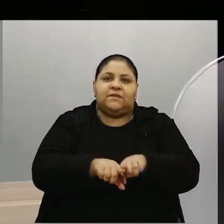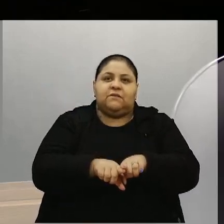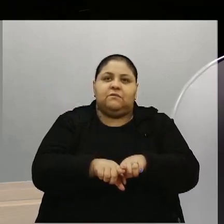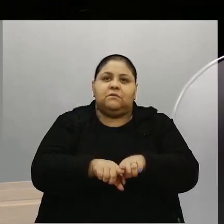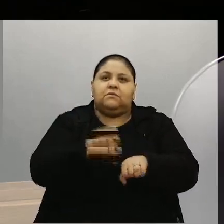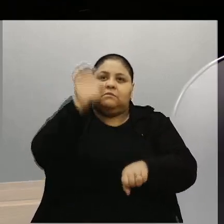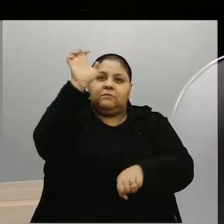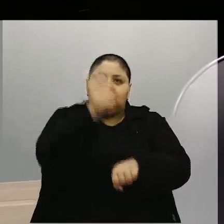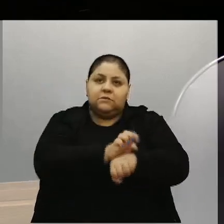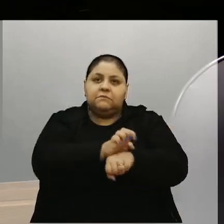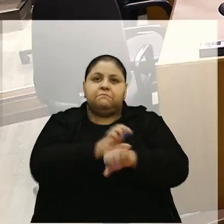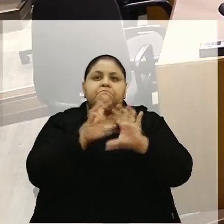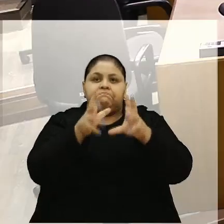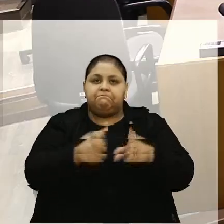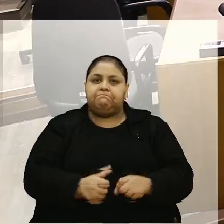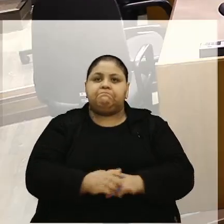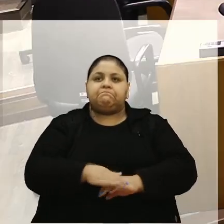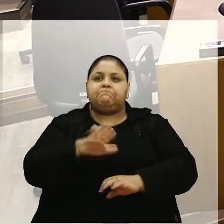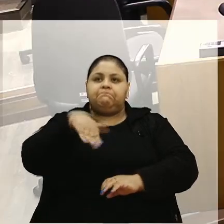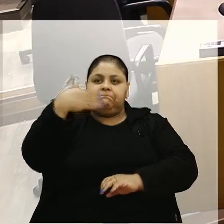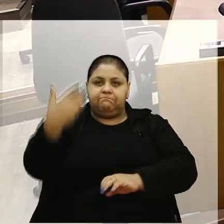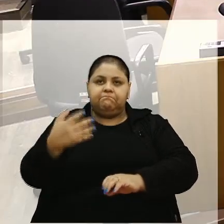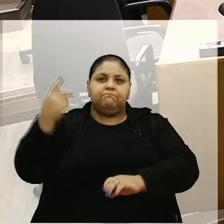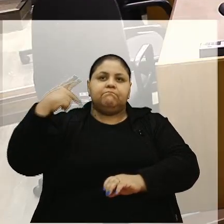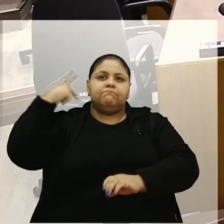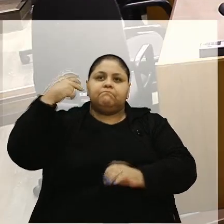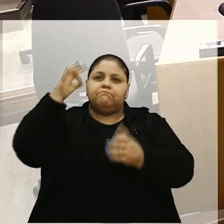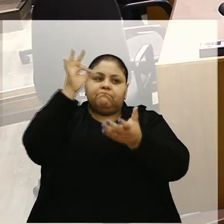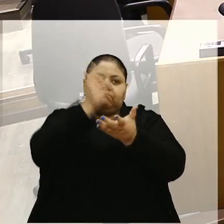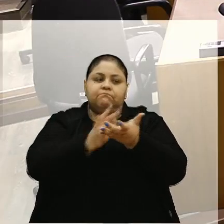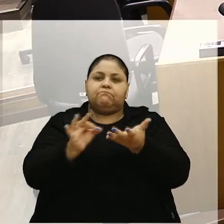do Estado, sem dúvida alguma. Próximo vereador inscrito, Sandro Fantinel, ausente.